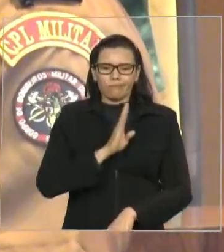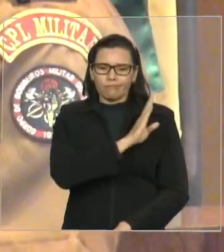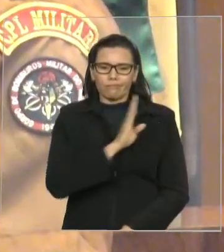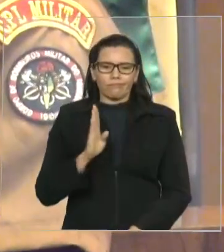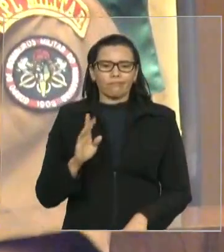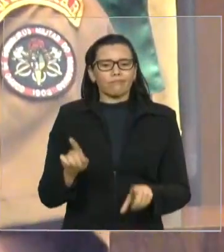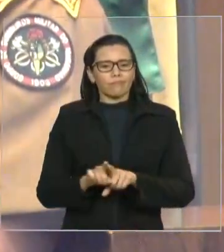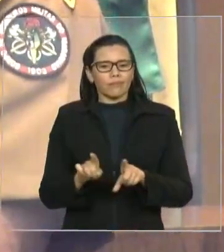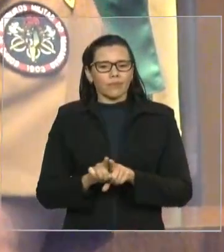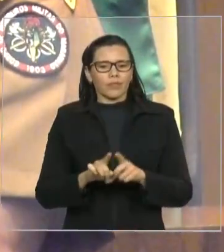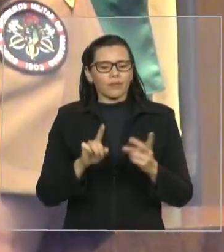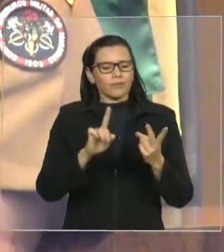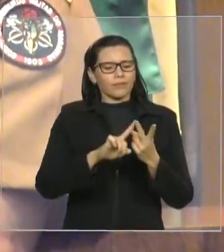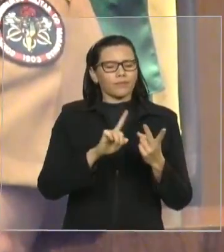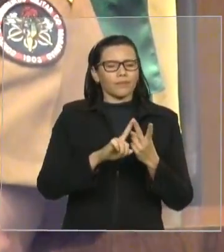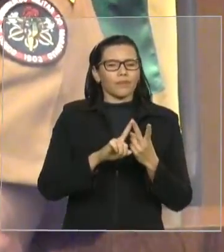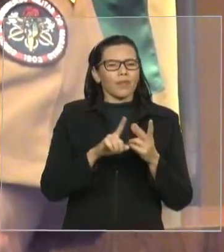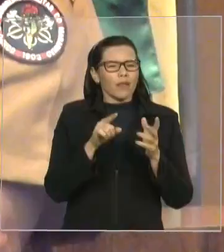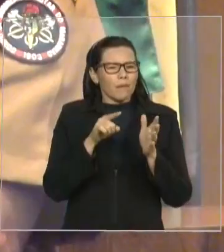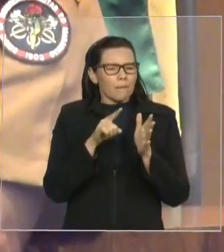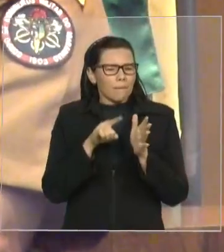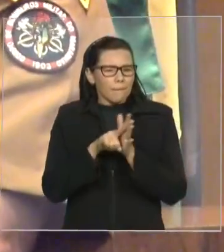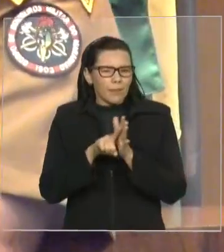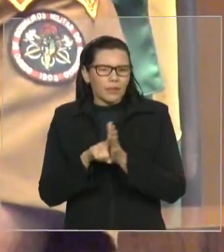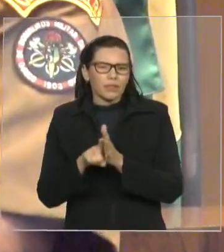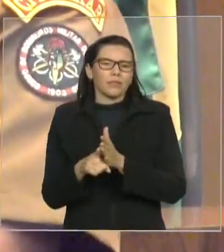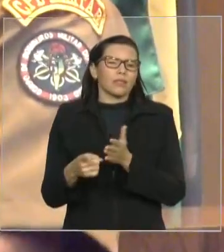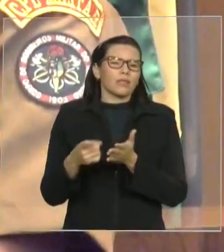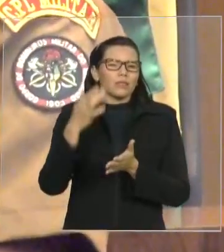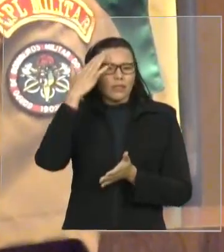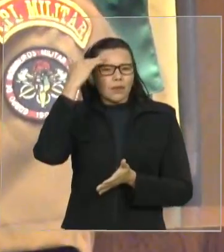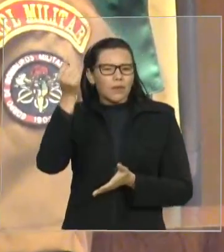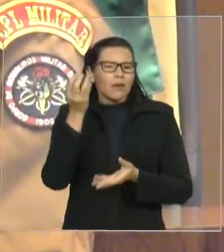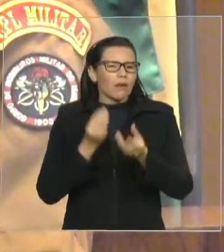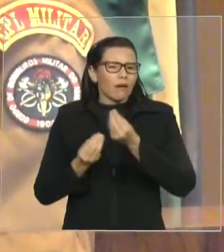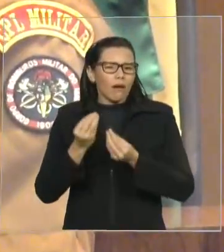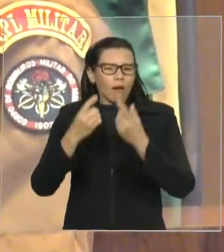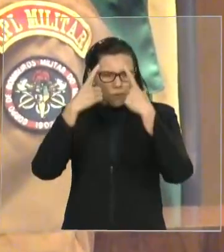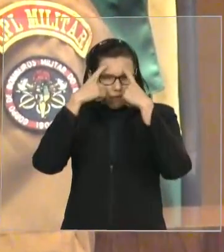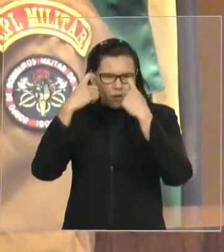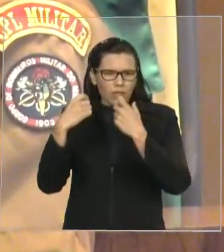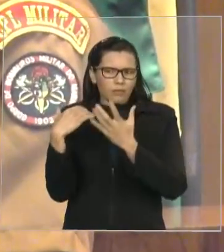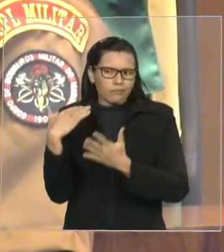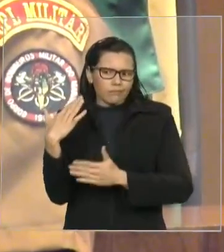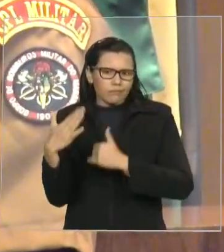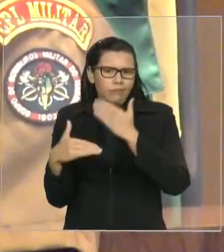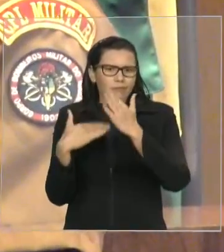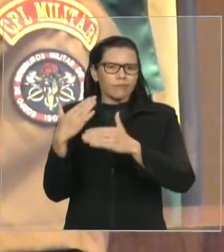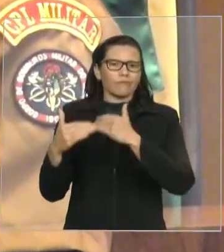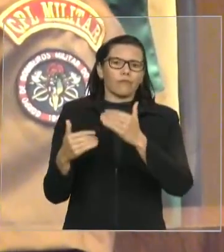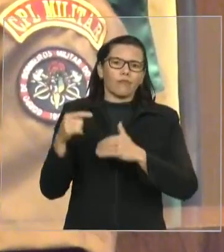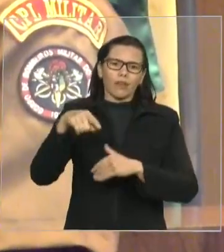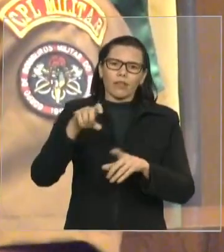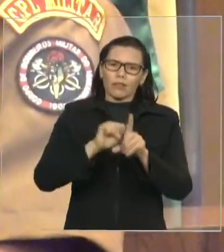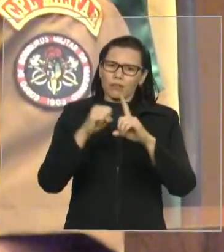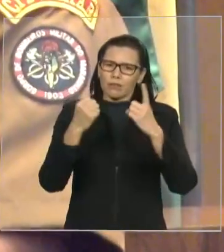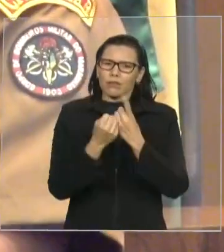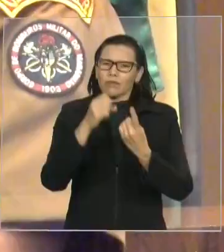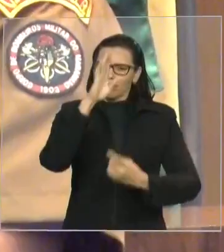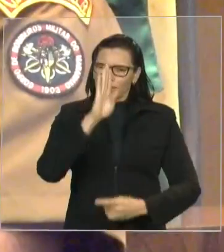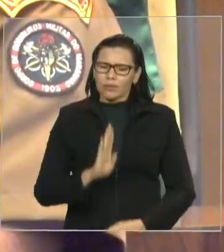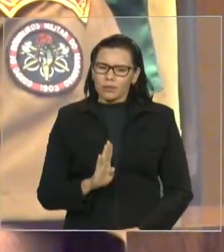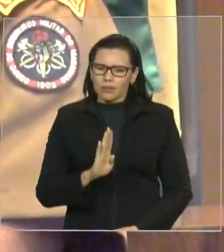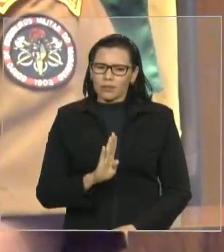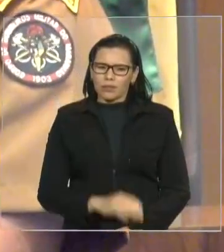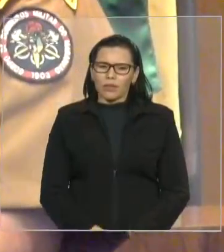considerando suas causas e também as suas consequências na sociedade brasileira, especificamente